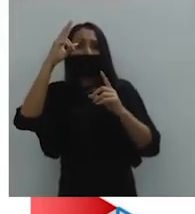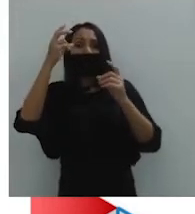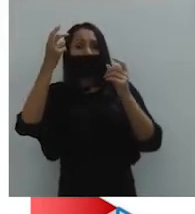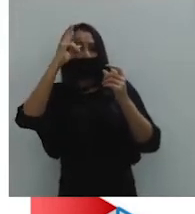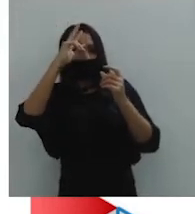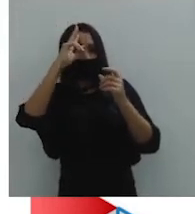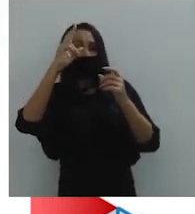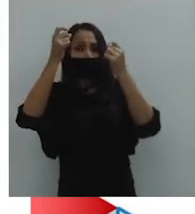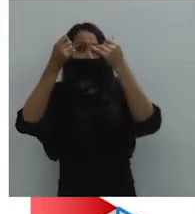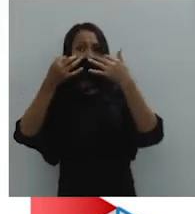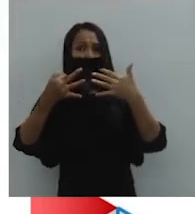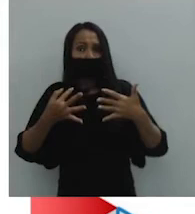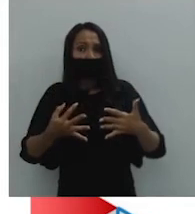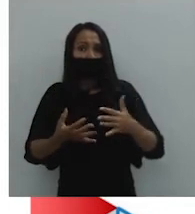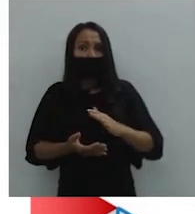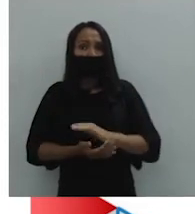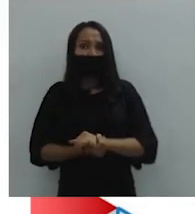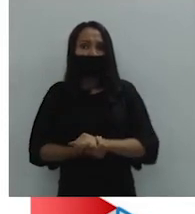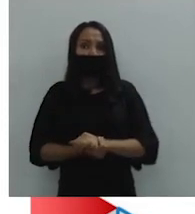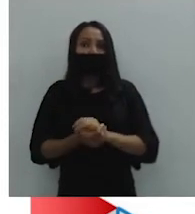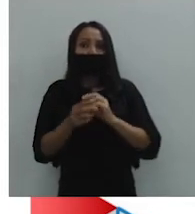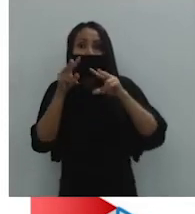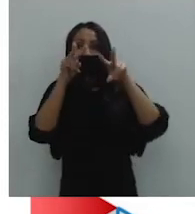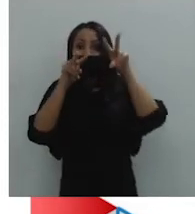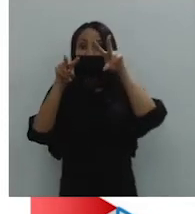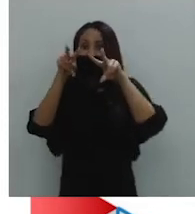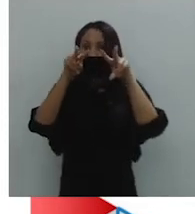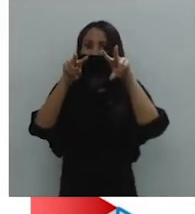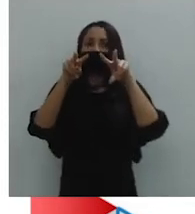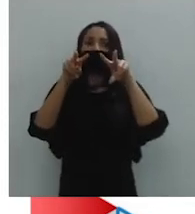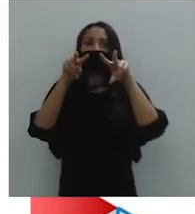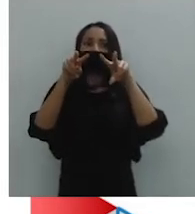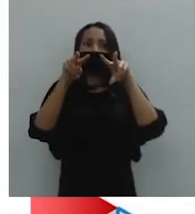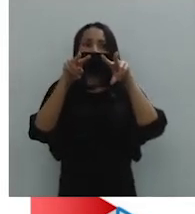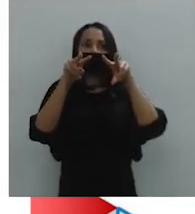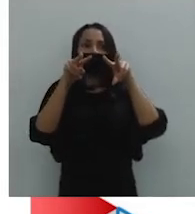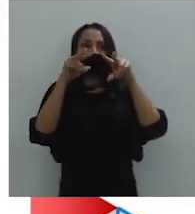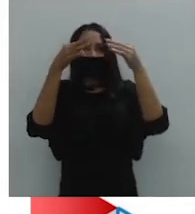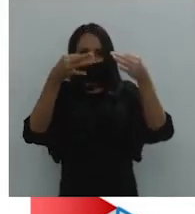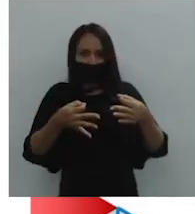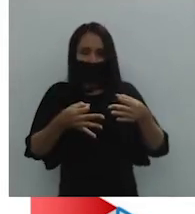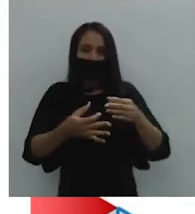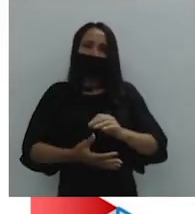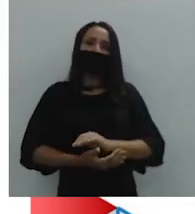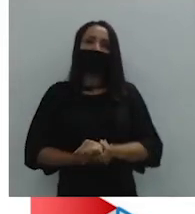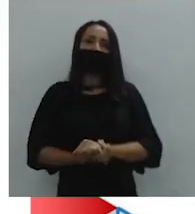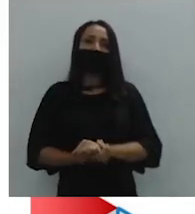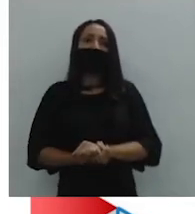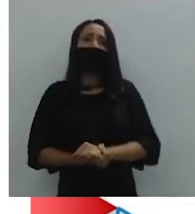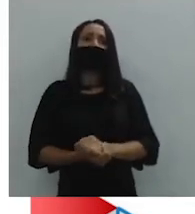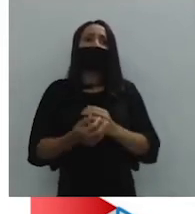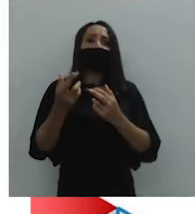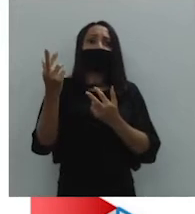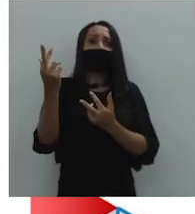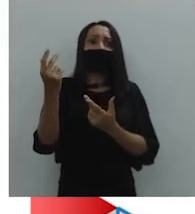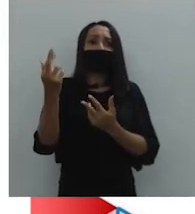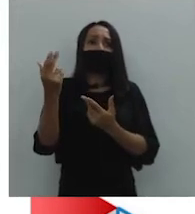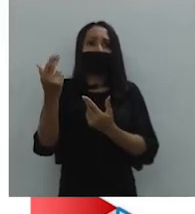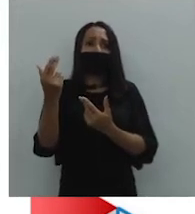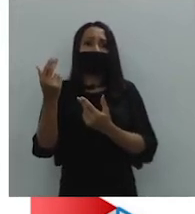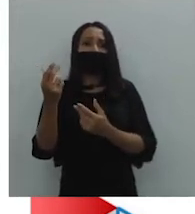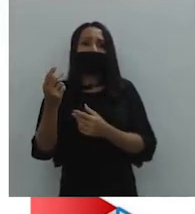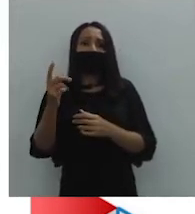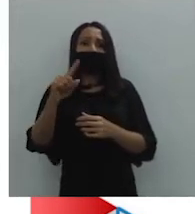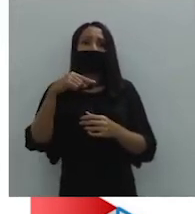no início da aula? É a visão, certo? Da mesma maneira, elas também